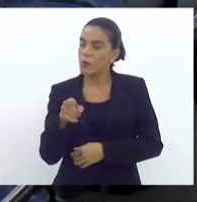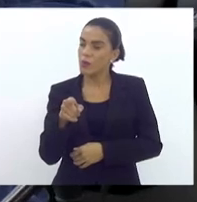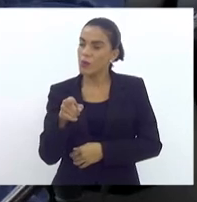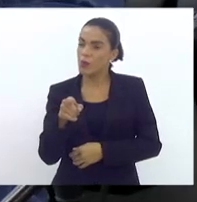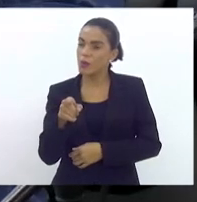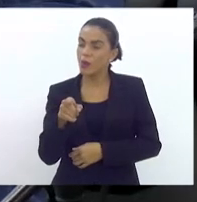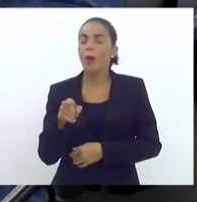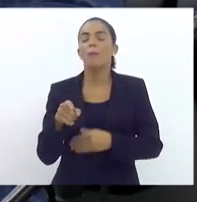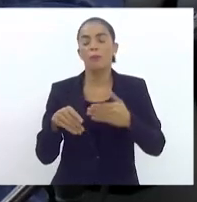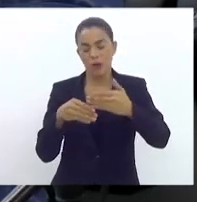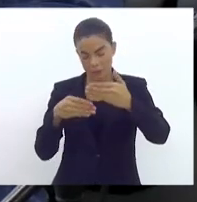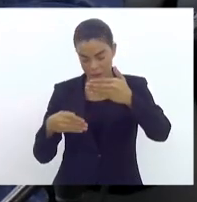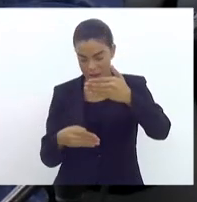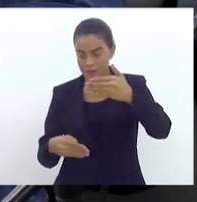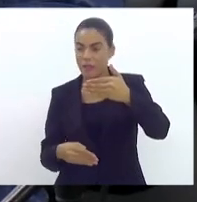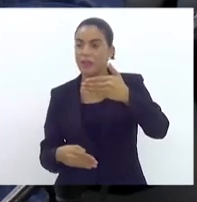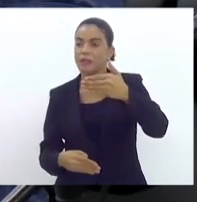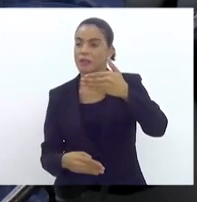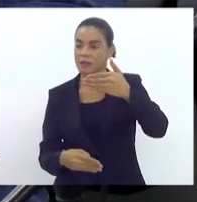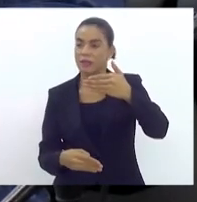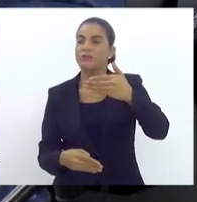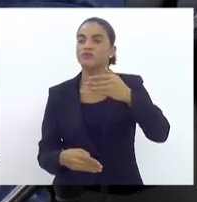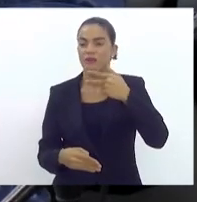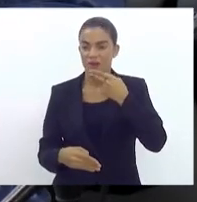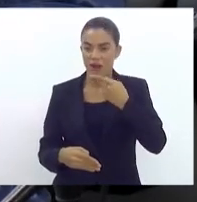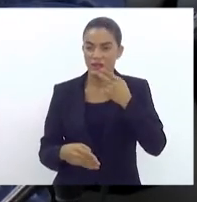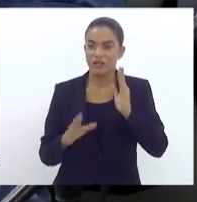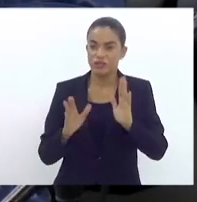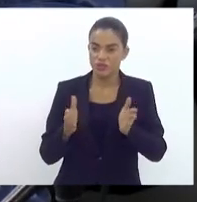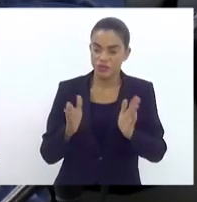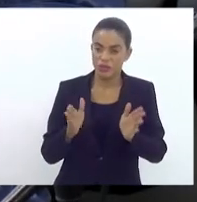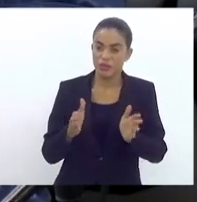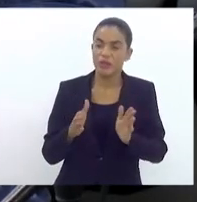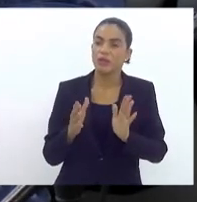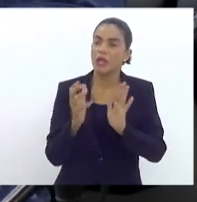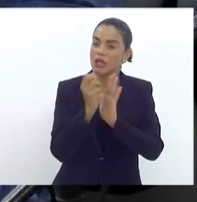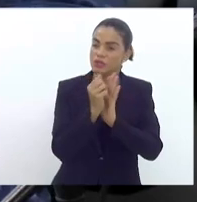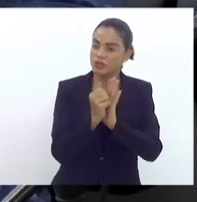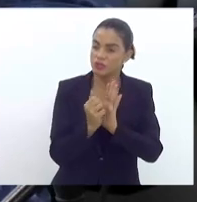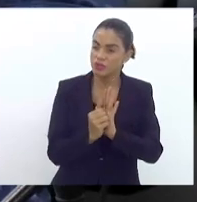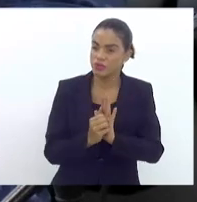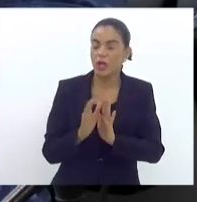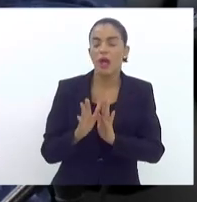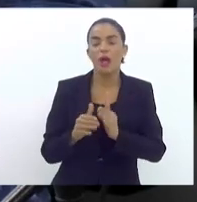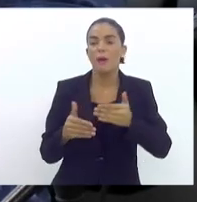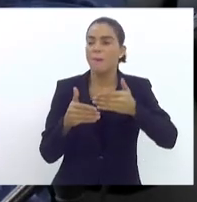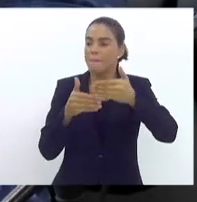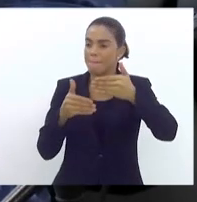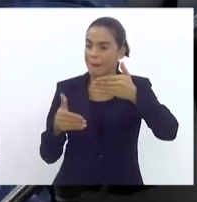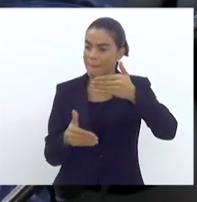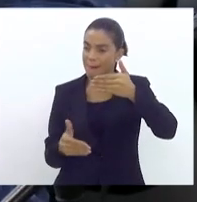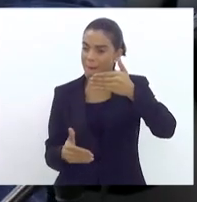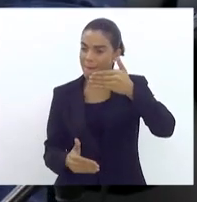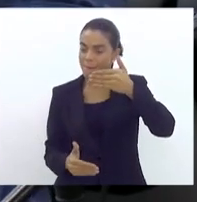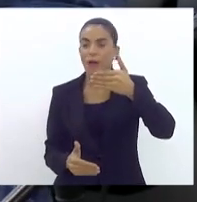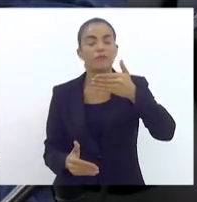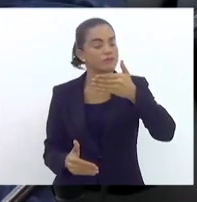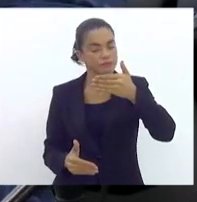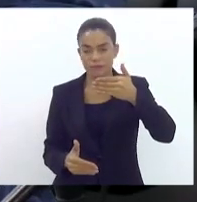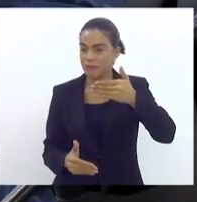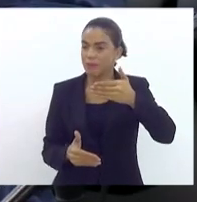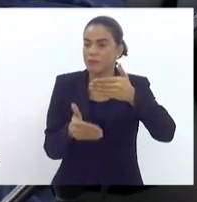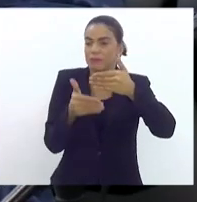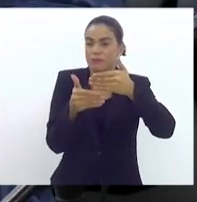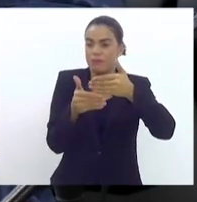pode passar também que eu falei do 218 a Registro pode pular também o doxy como eu falei que